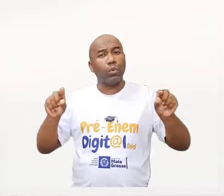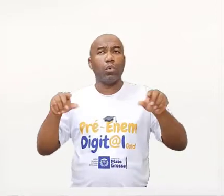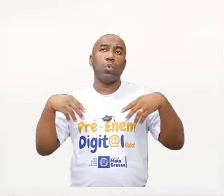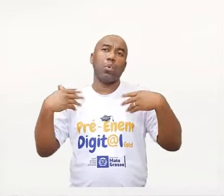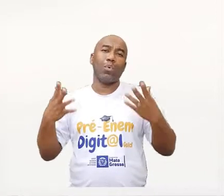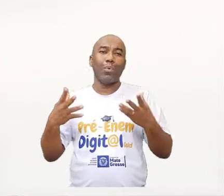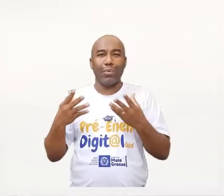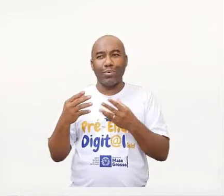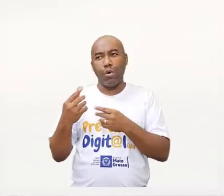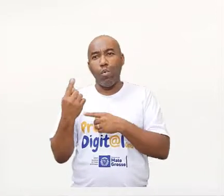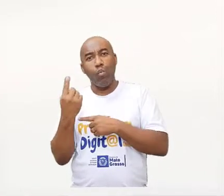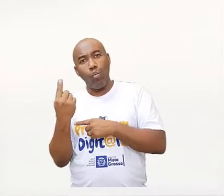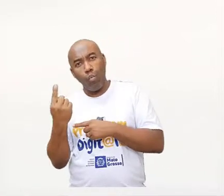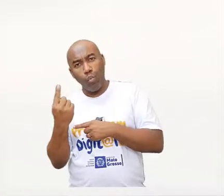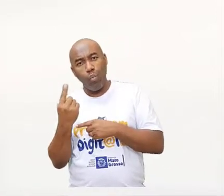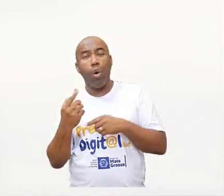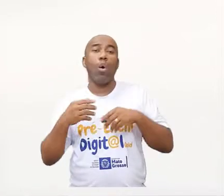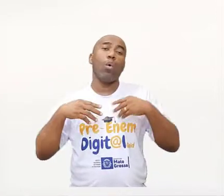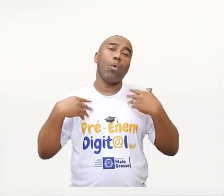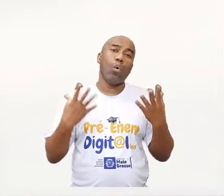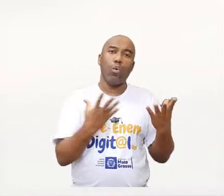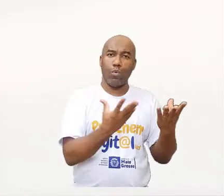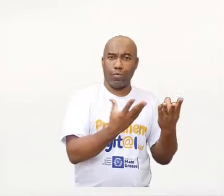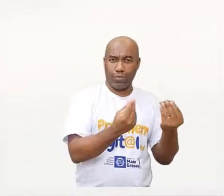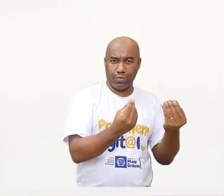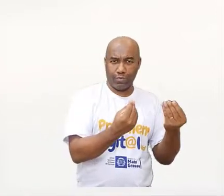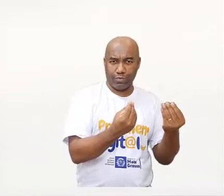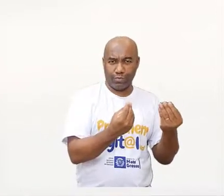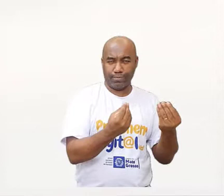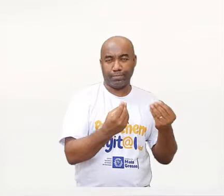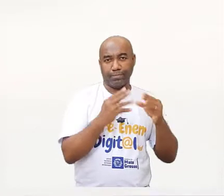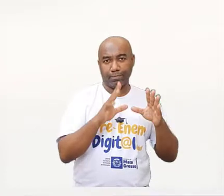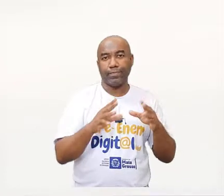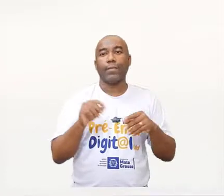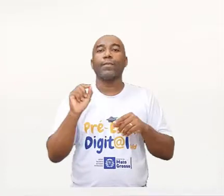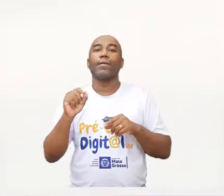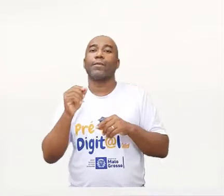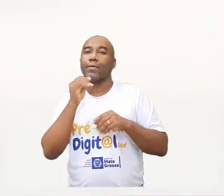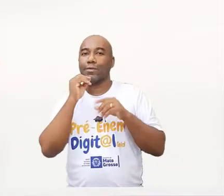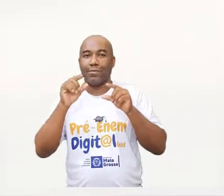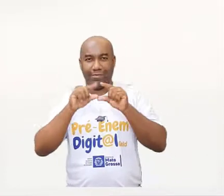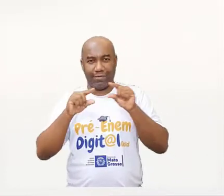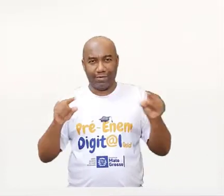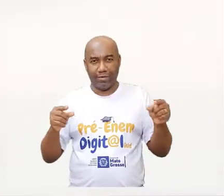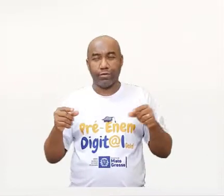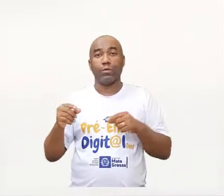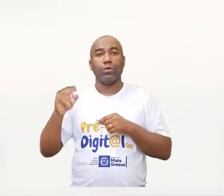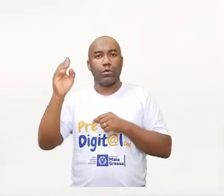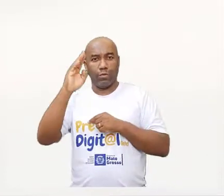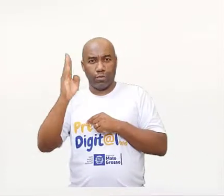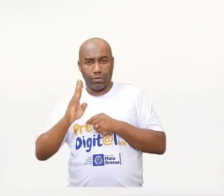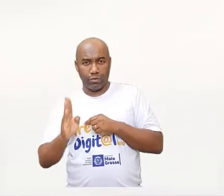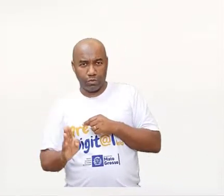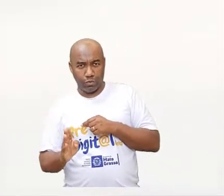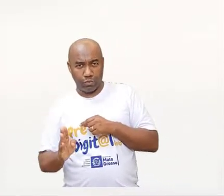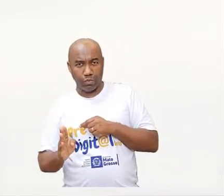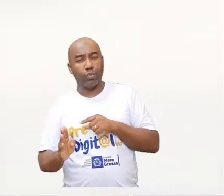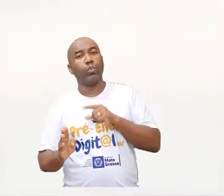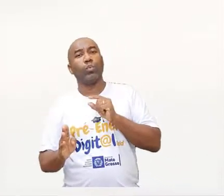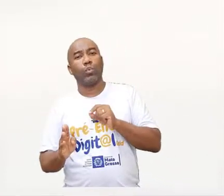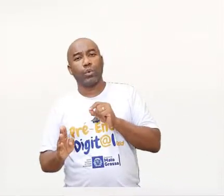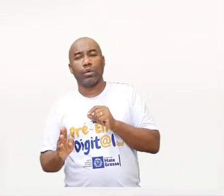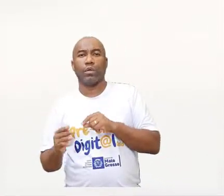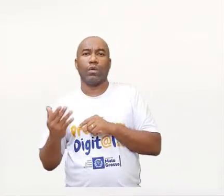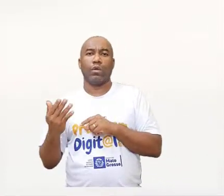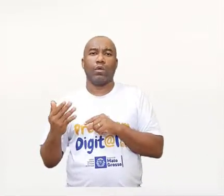plural. Então, eu tenho, o Brasil possui fauna e flora deslumbrantes.